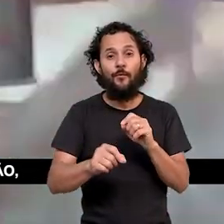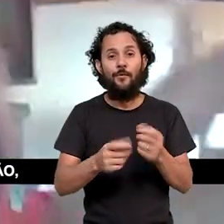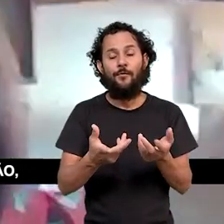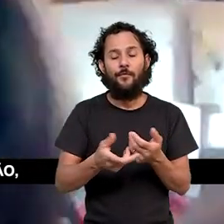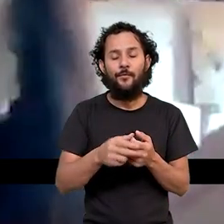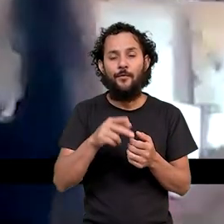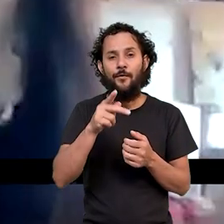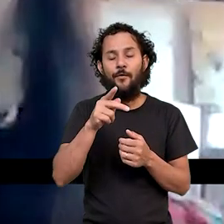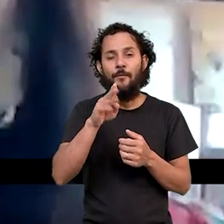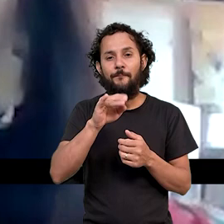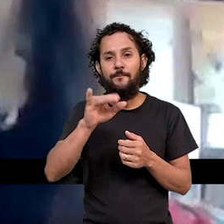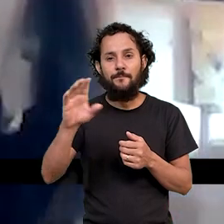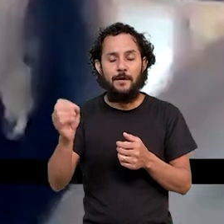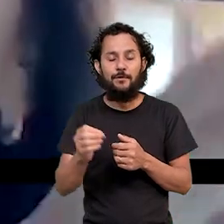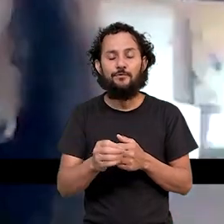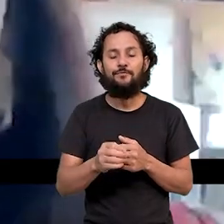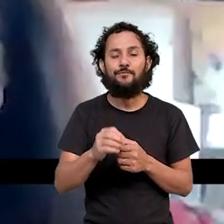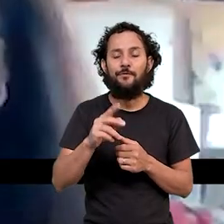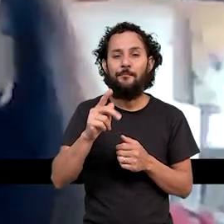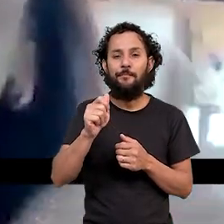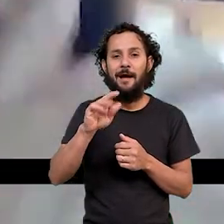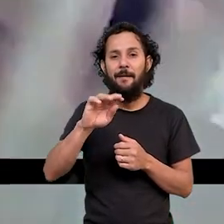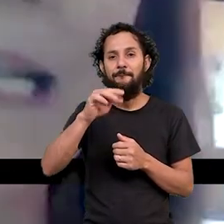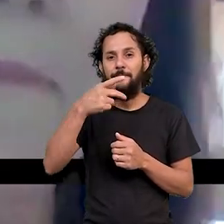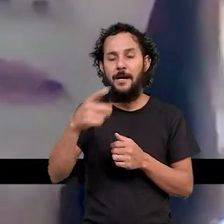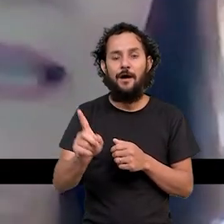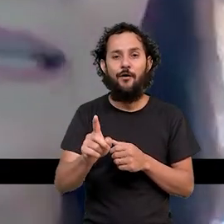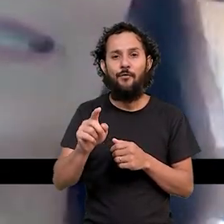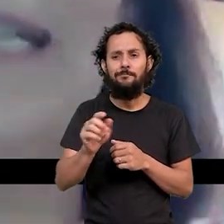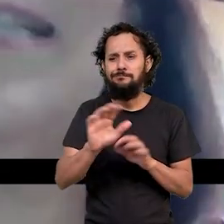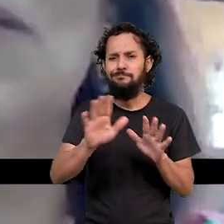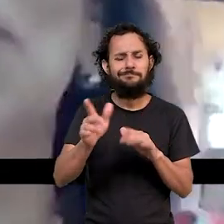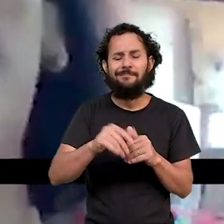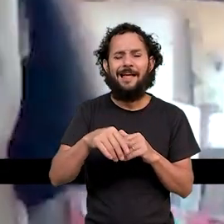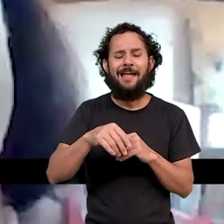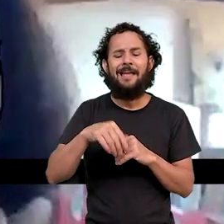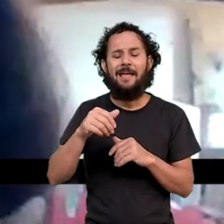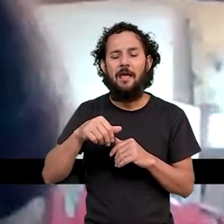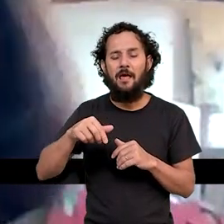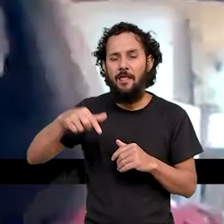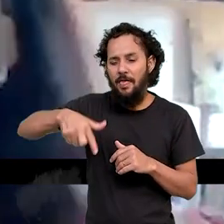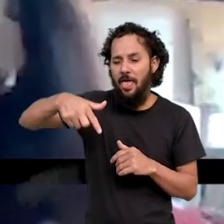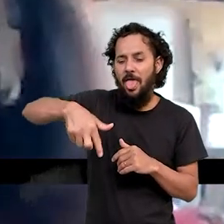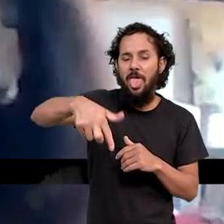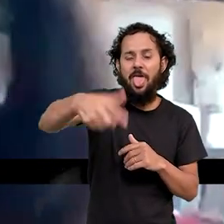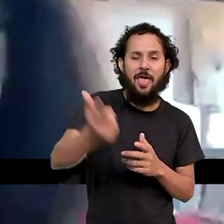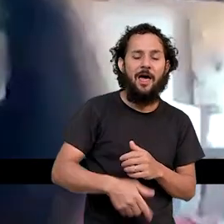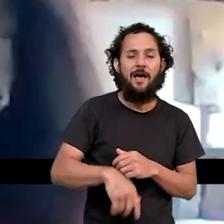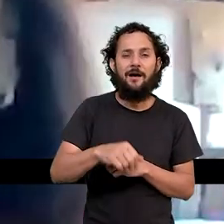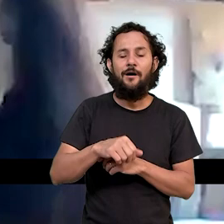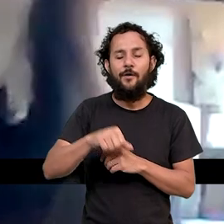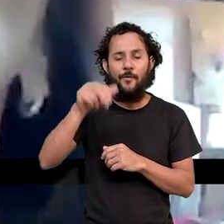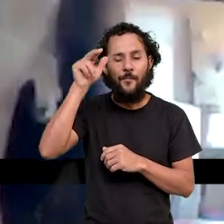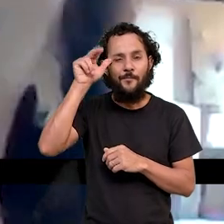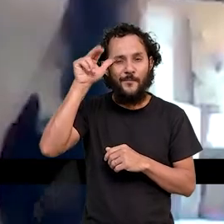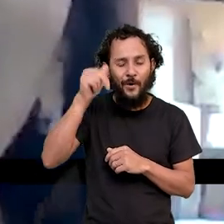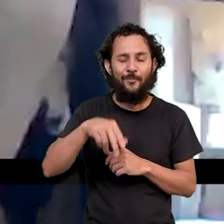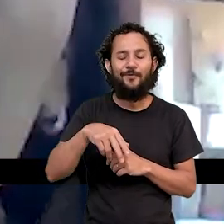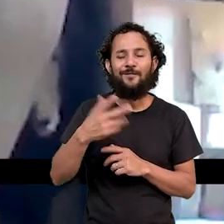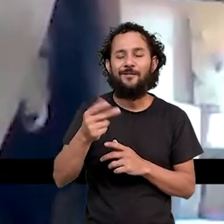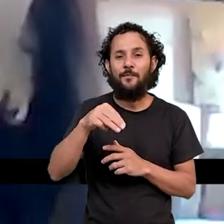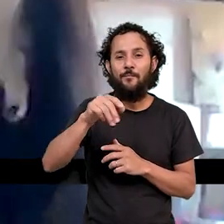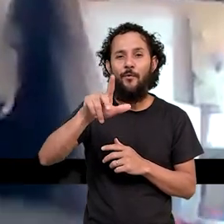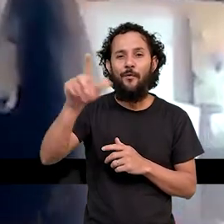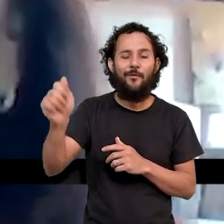do bicho-papão, nós vamos ter aí o saci-pererê, a mula sem cabeça, as almas penadas, a cuca, o